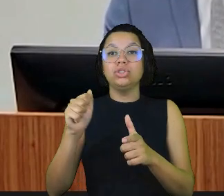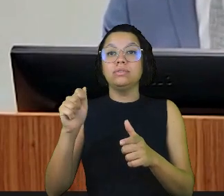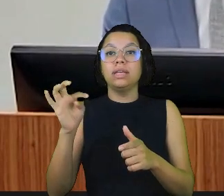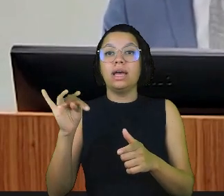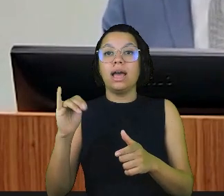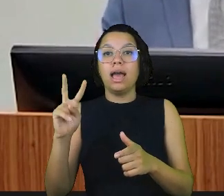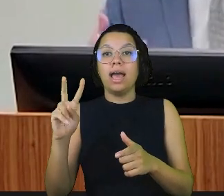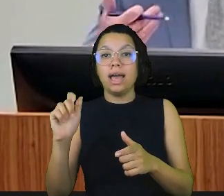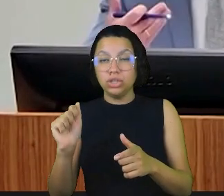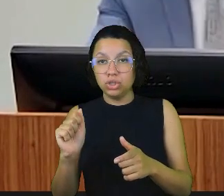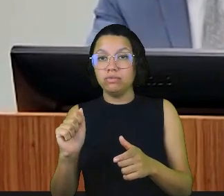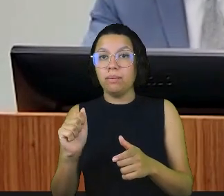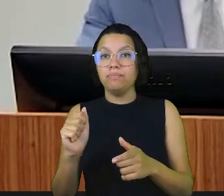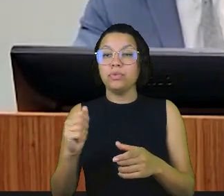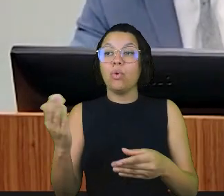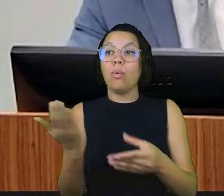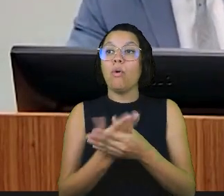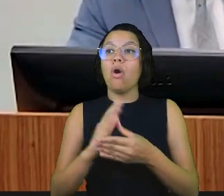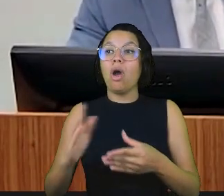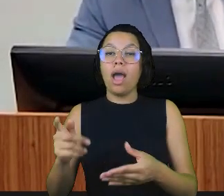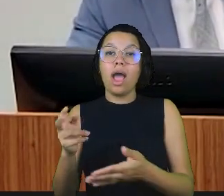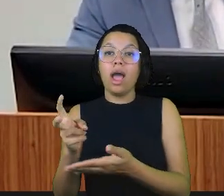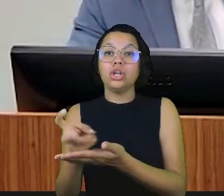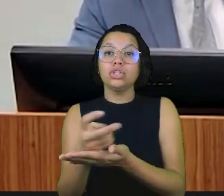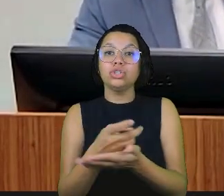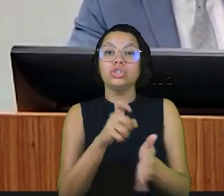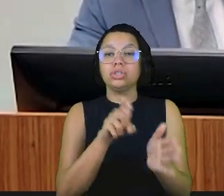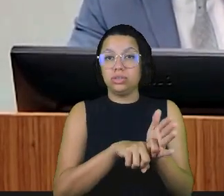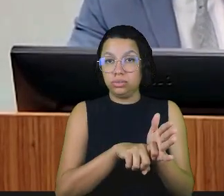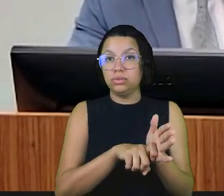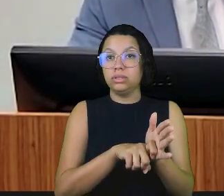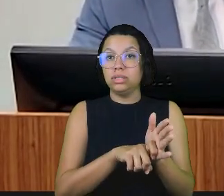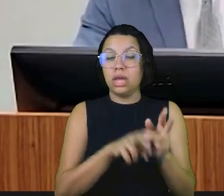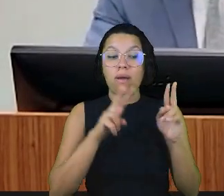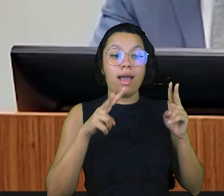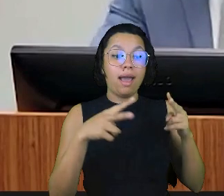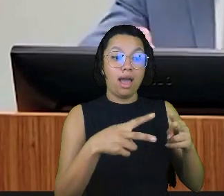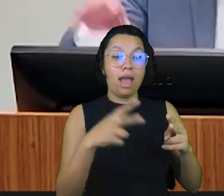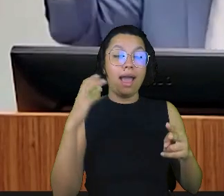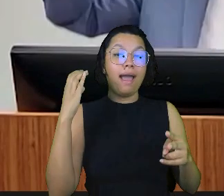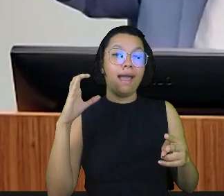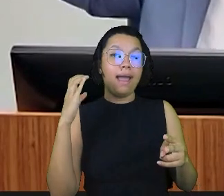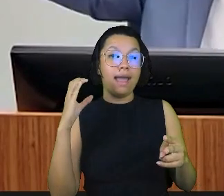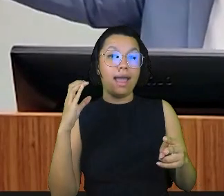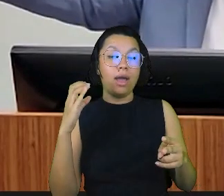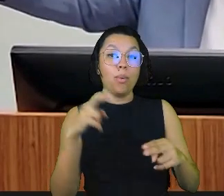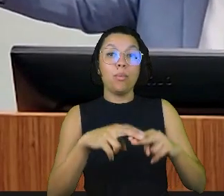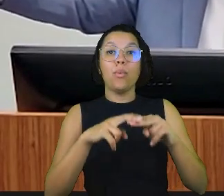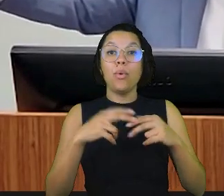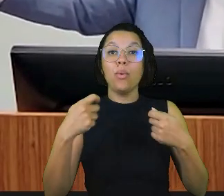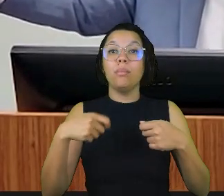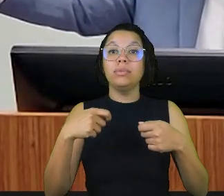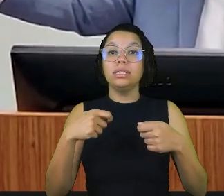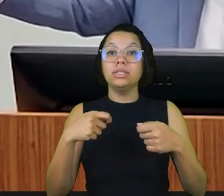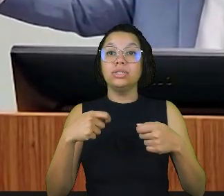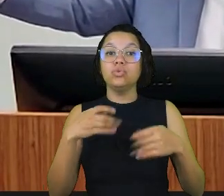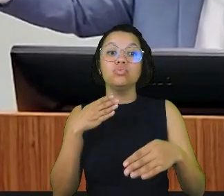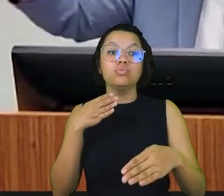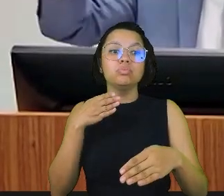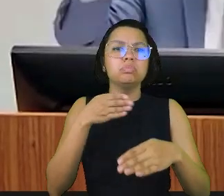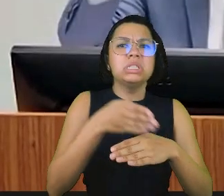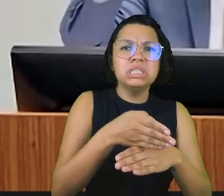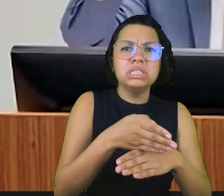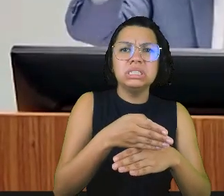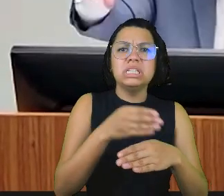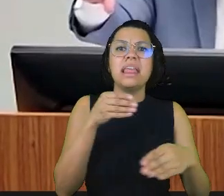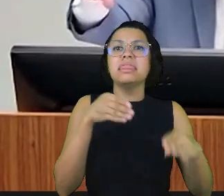de execução se presta à realização no mundo fenomênico desse crédito. Para isso, eu preciso invadir o patrimônio do sujeito